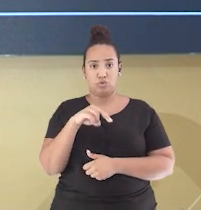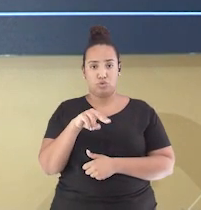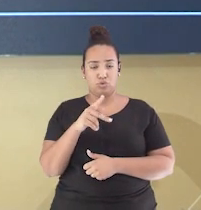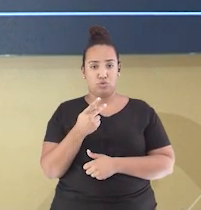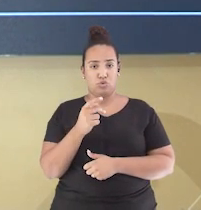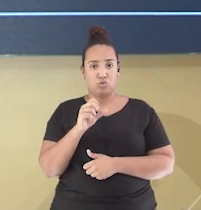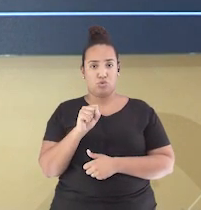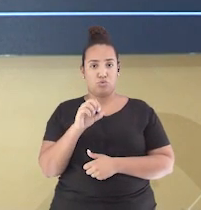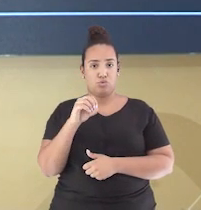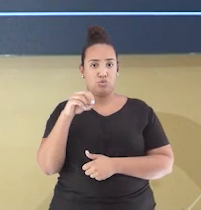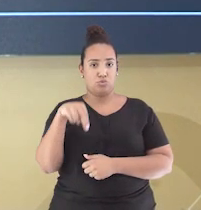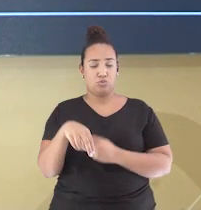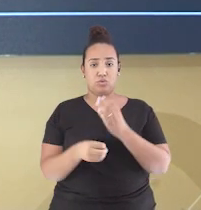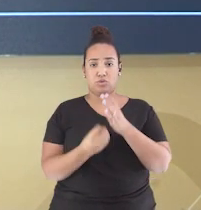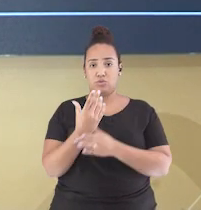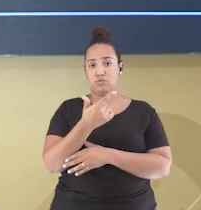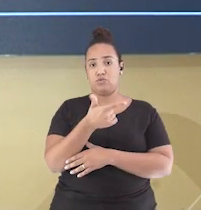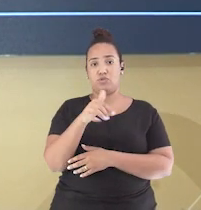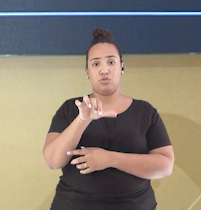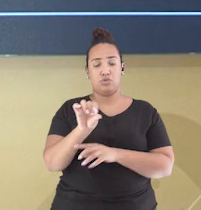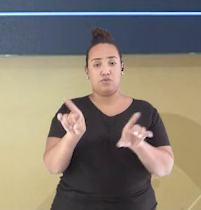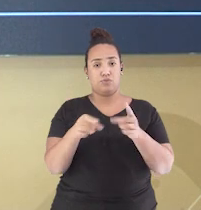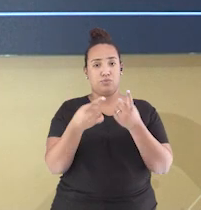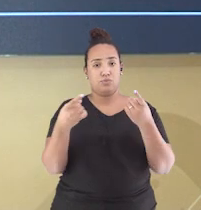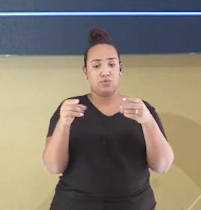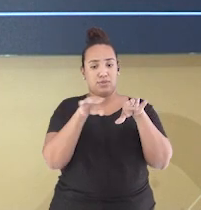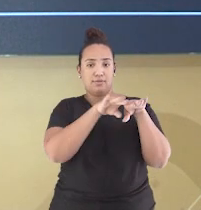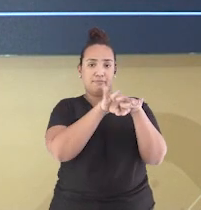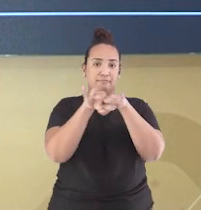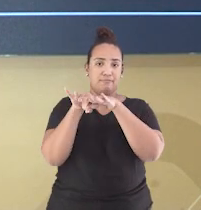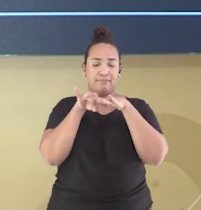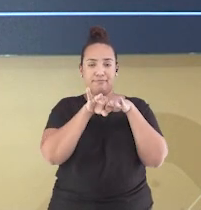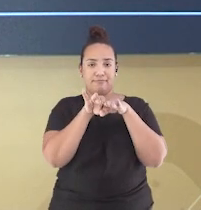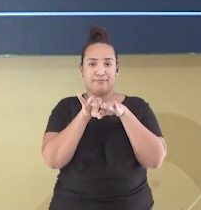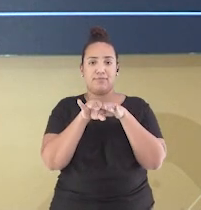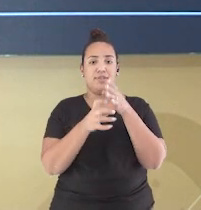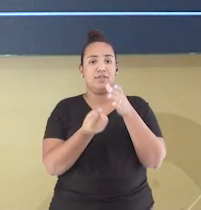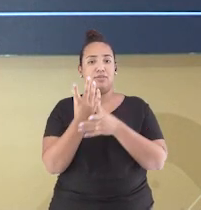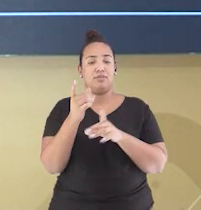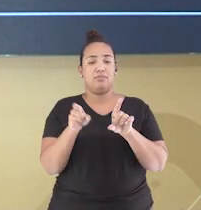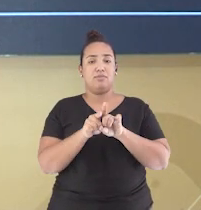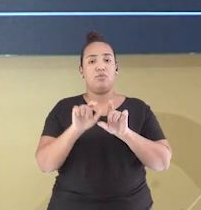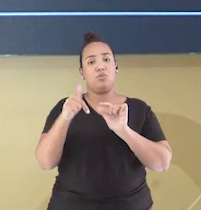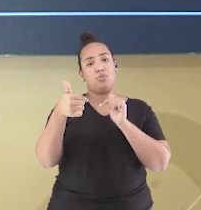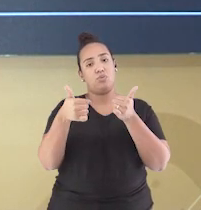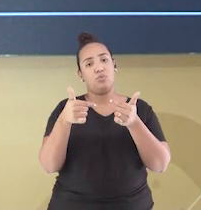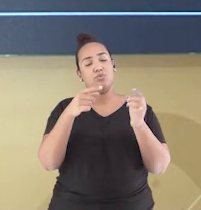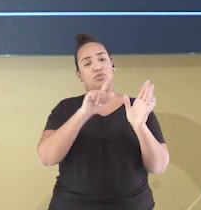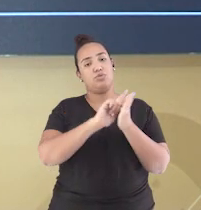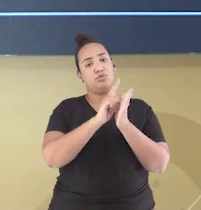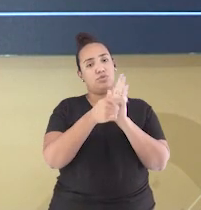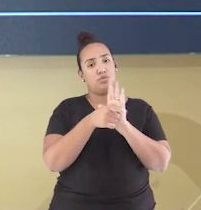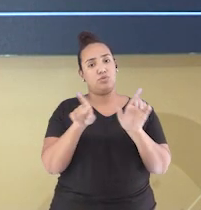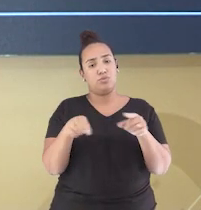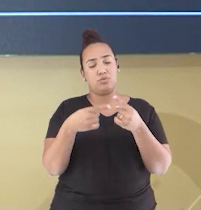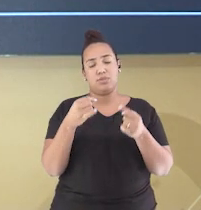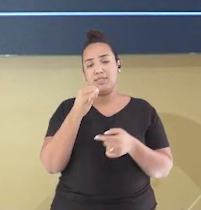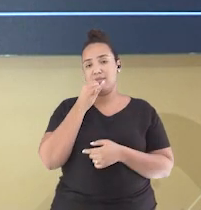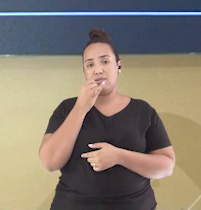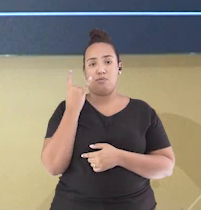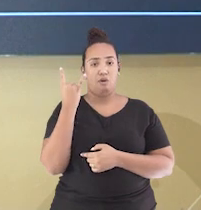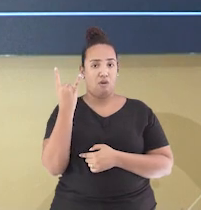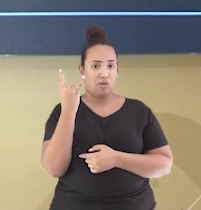músicas que serviriam para padronizar o blues e dar base para muitos estilos que viriam depois. O mais conhecido deles, o